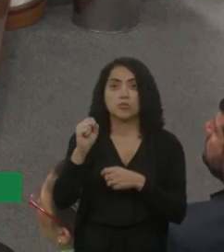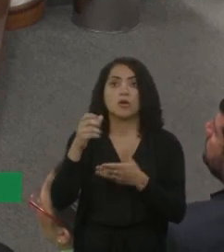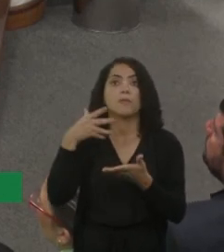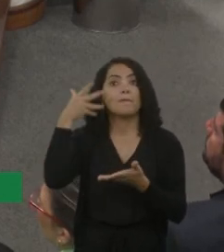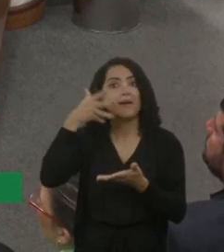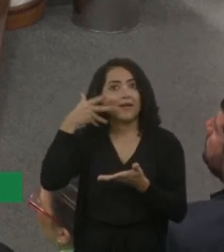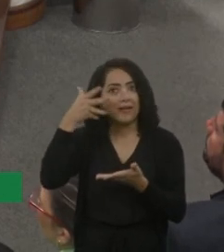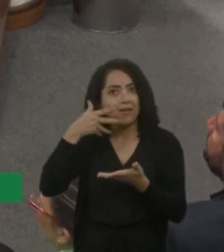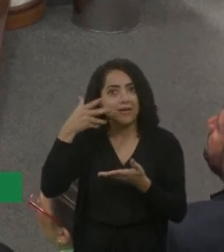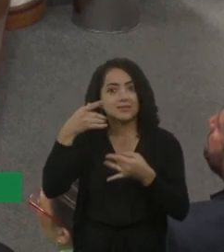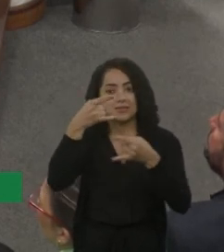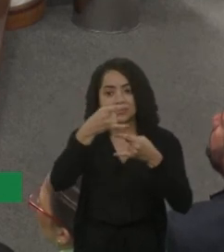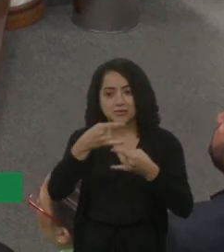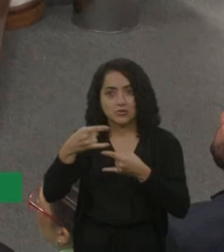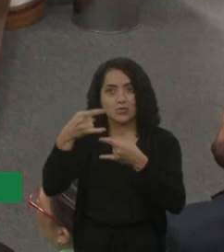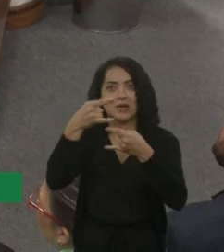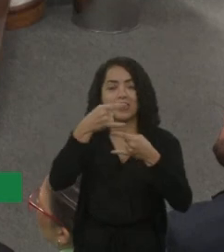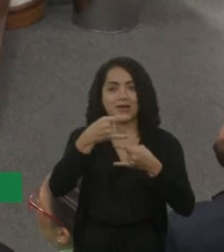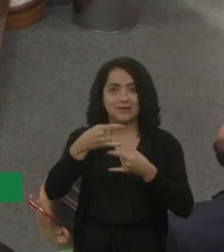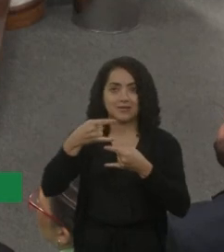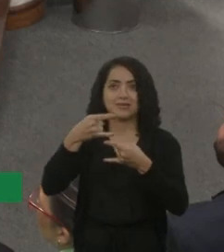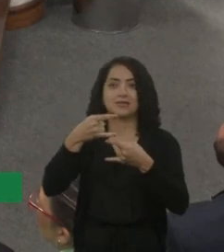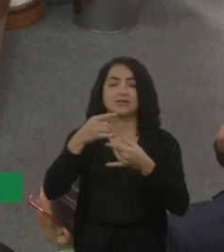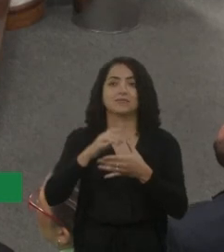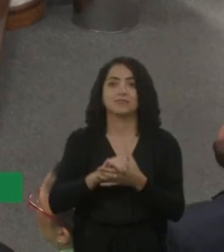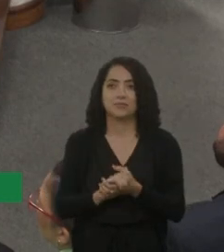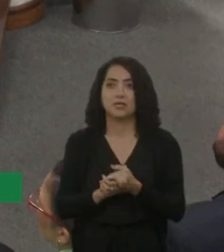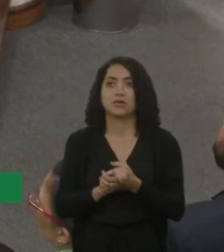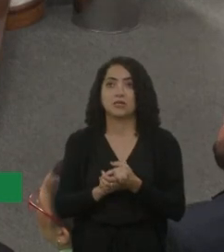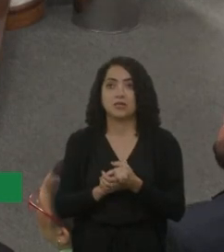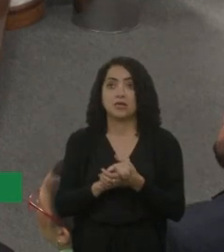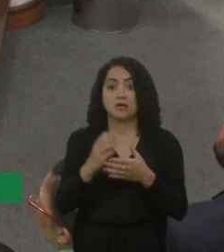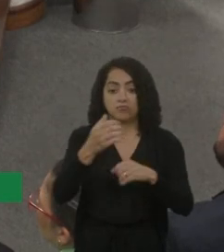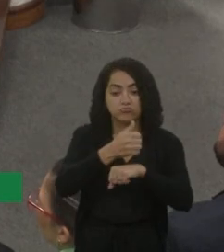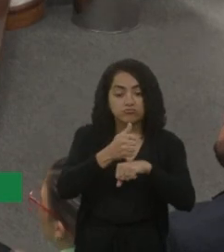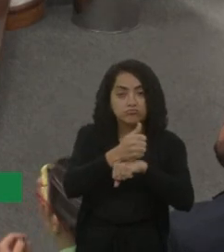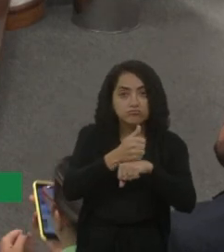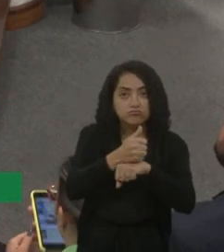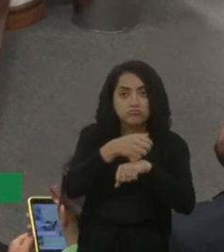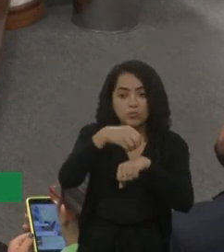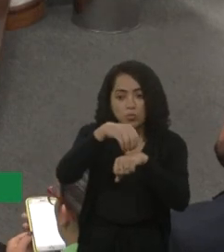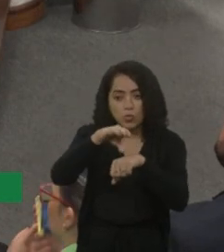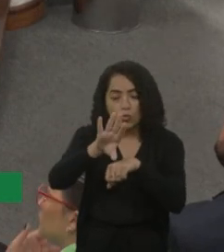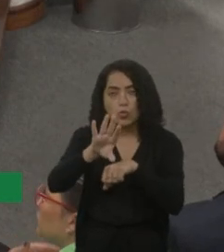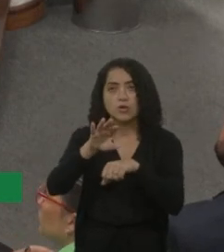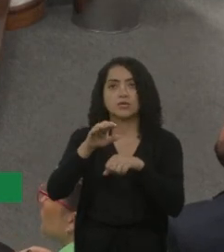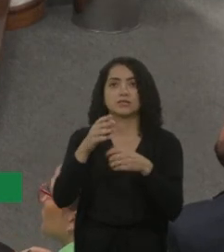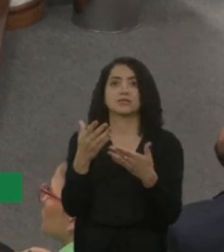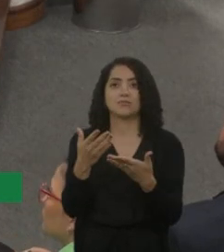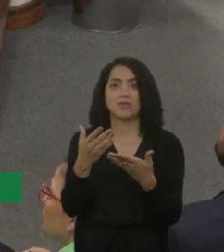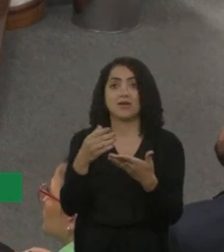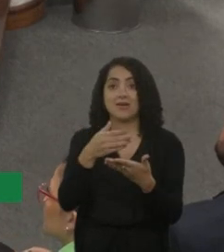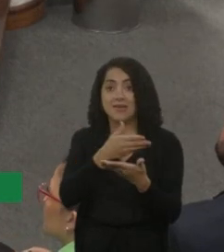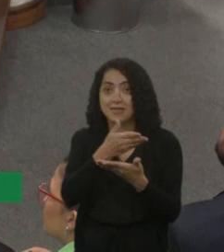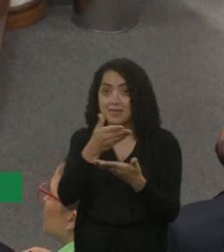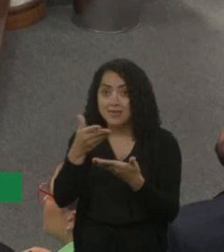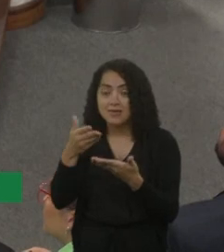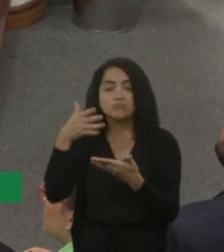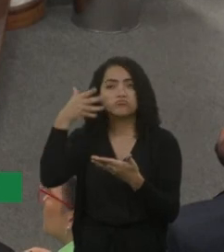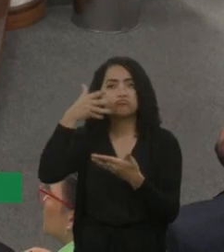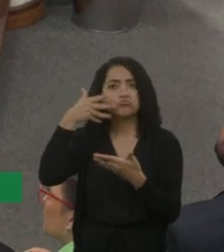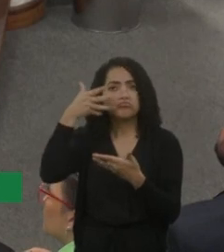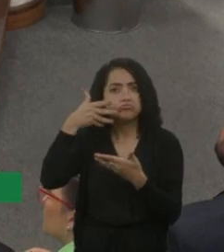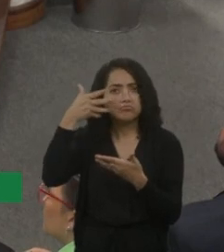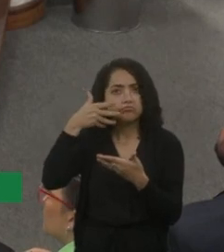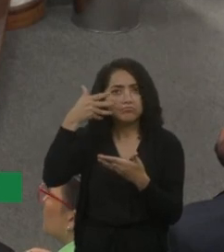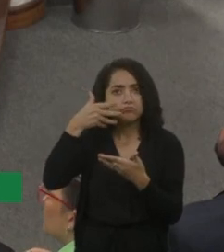online, levando ao conhecimento dos profissionais da rede. E essas web palestras estão se transformando